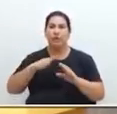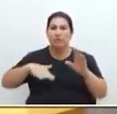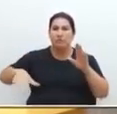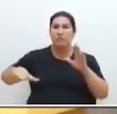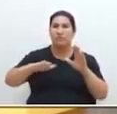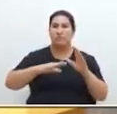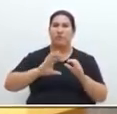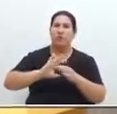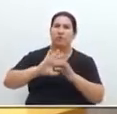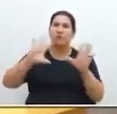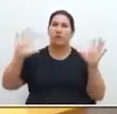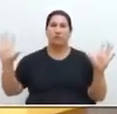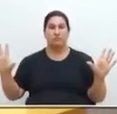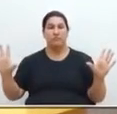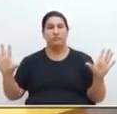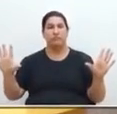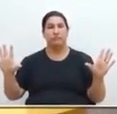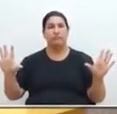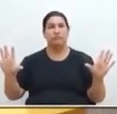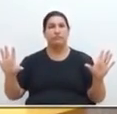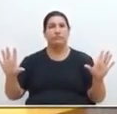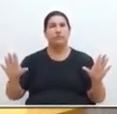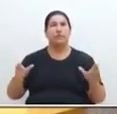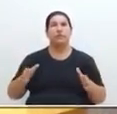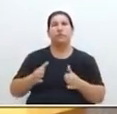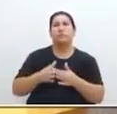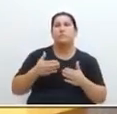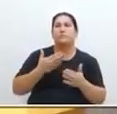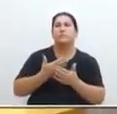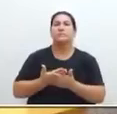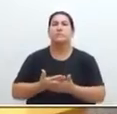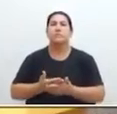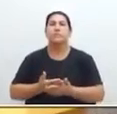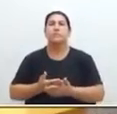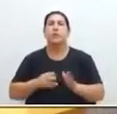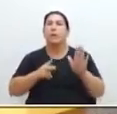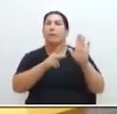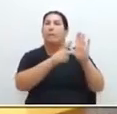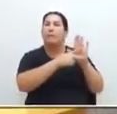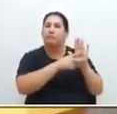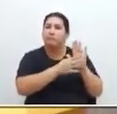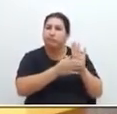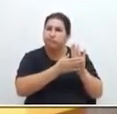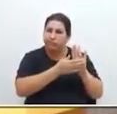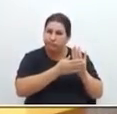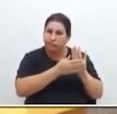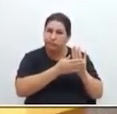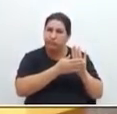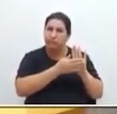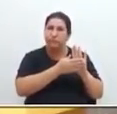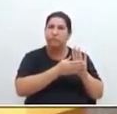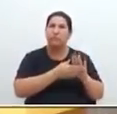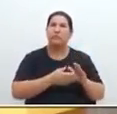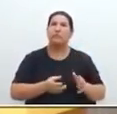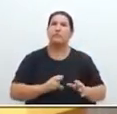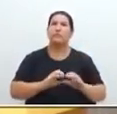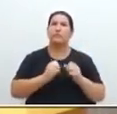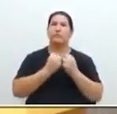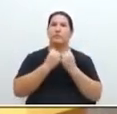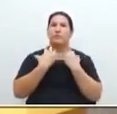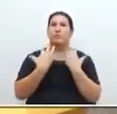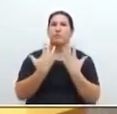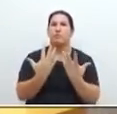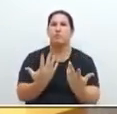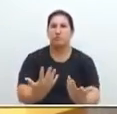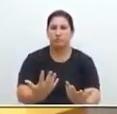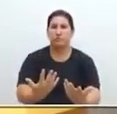democracia um espaço de reivindicação e de proposição e que venha a conferência Municipal e que se